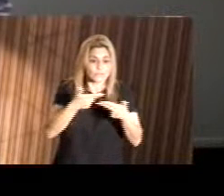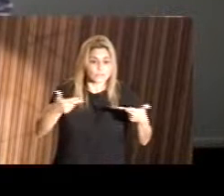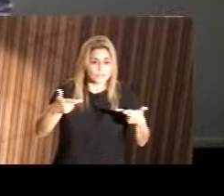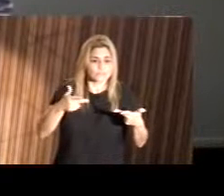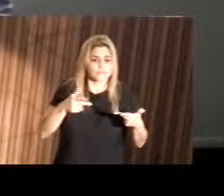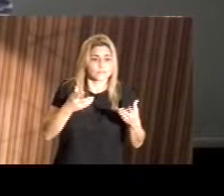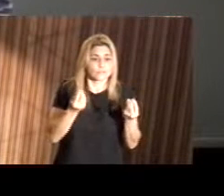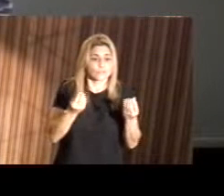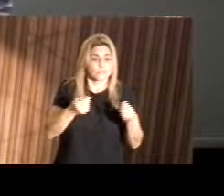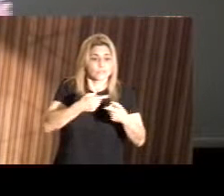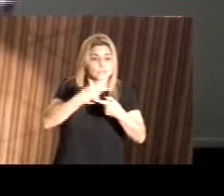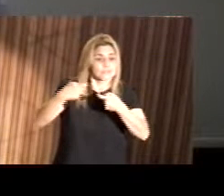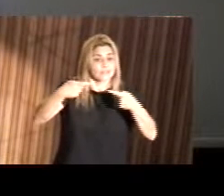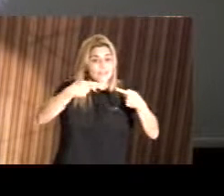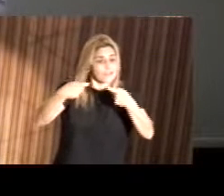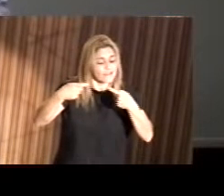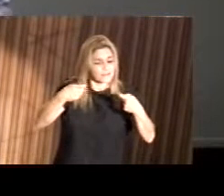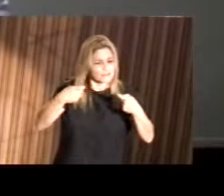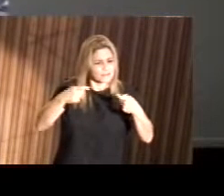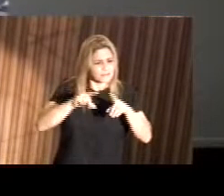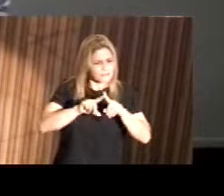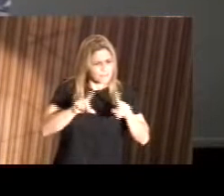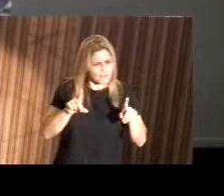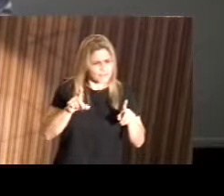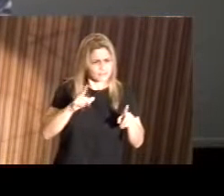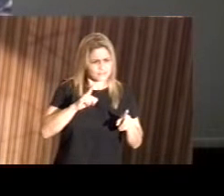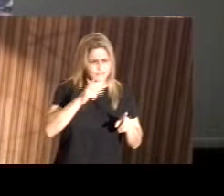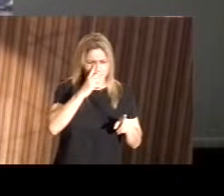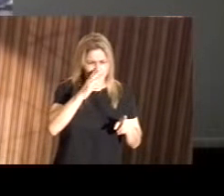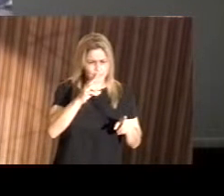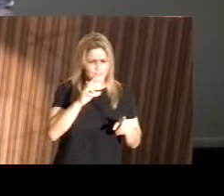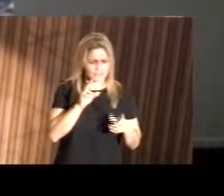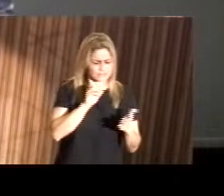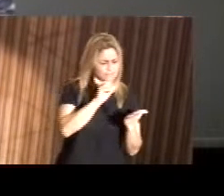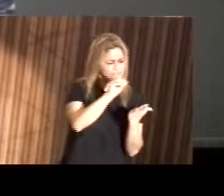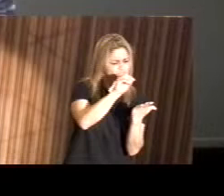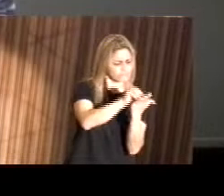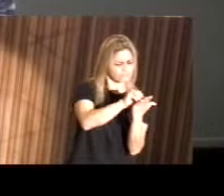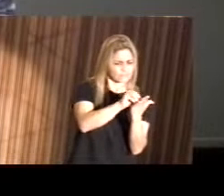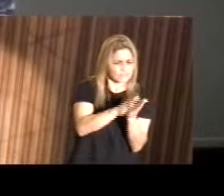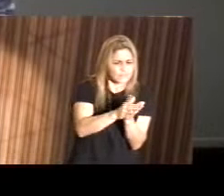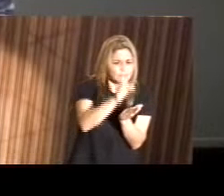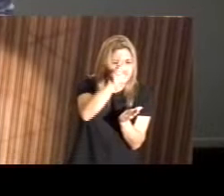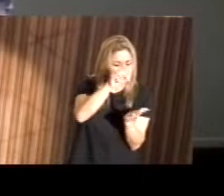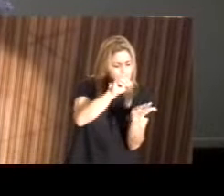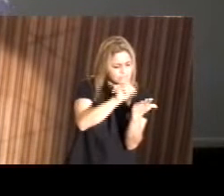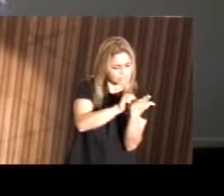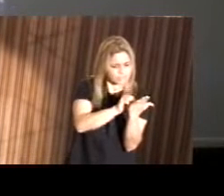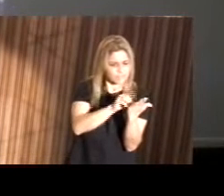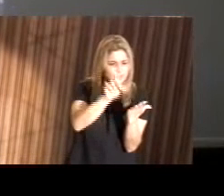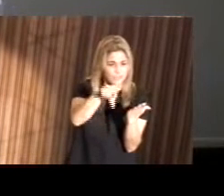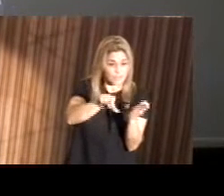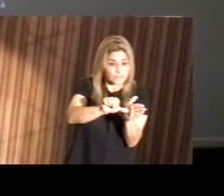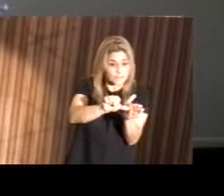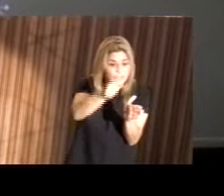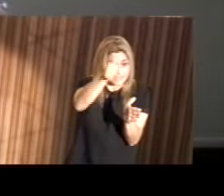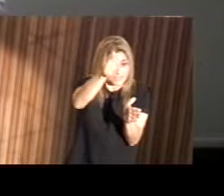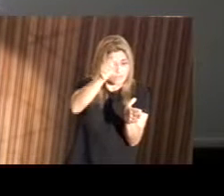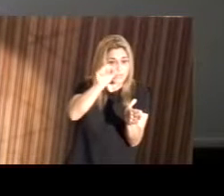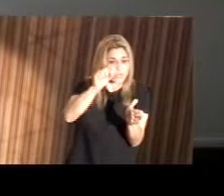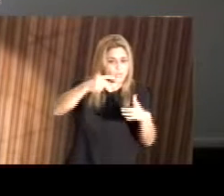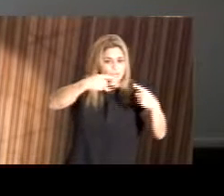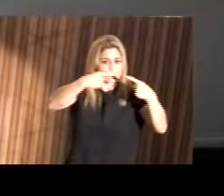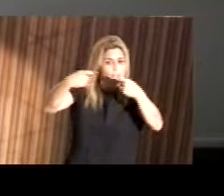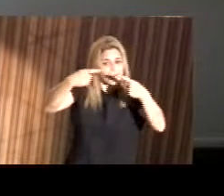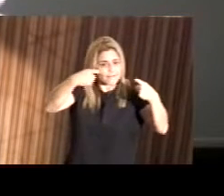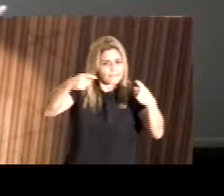na história e nenhuma delas tinha sido ainda relatada na Bíblia. Essa é a primeira vez que uma batalha